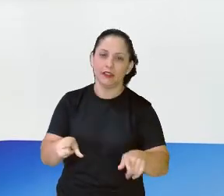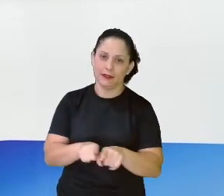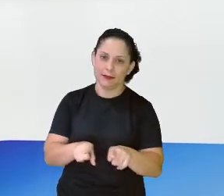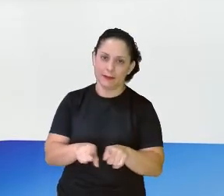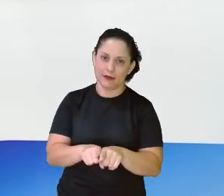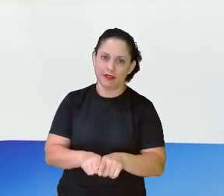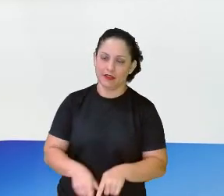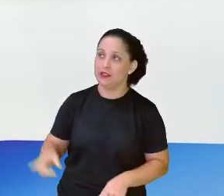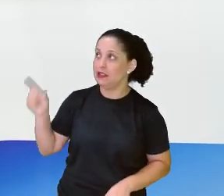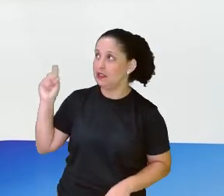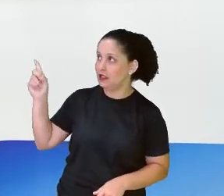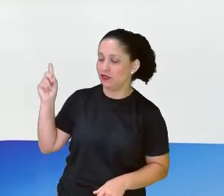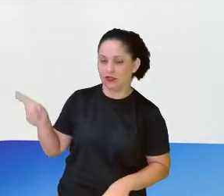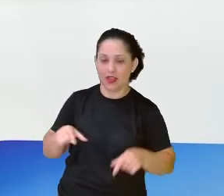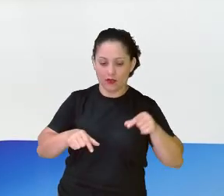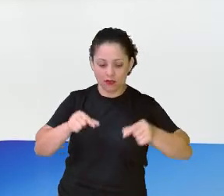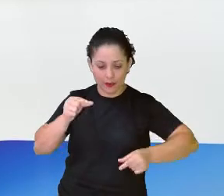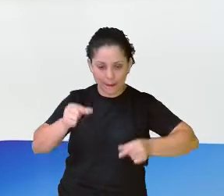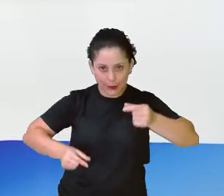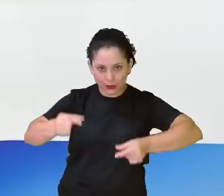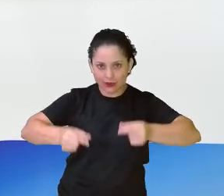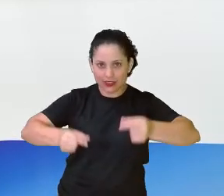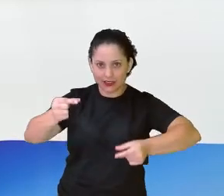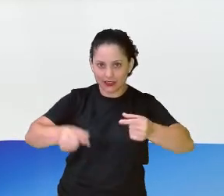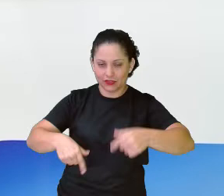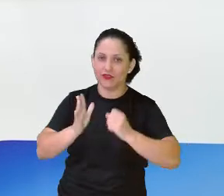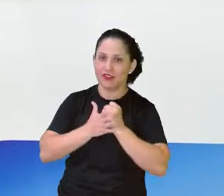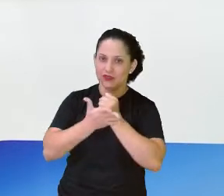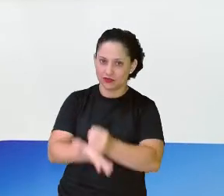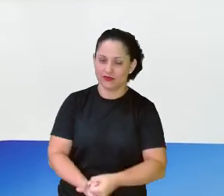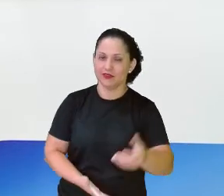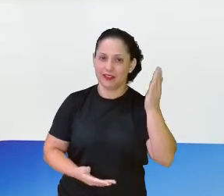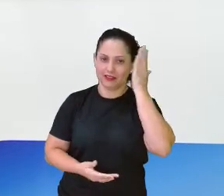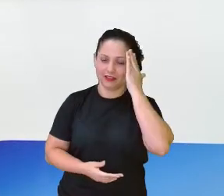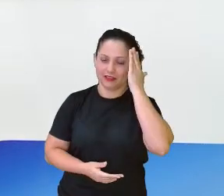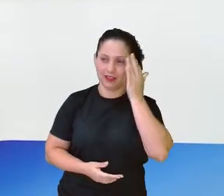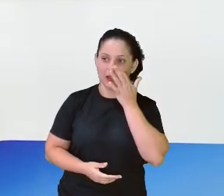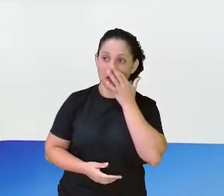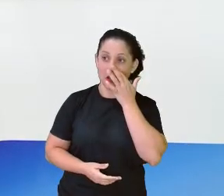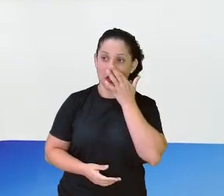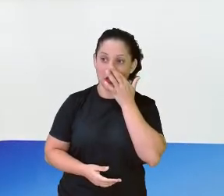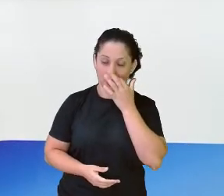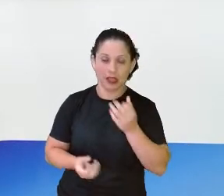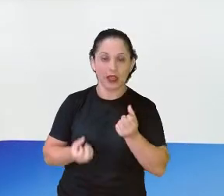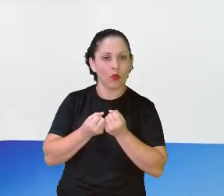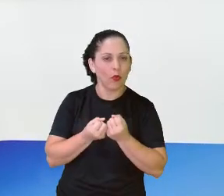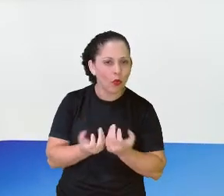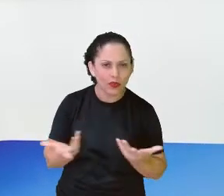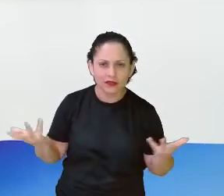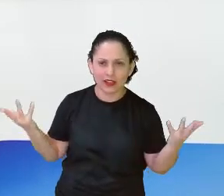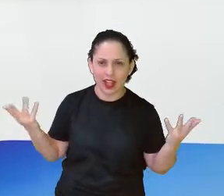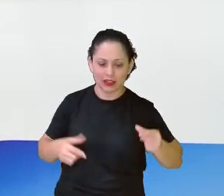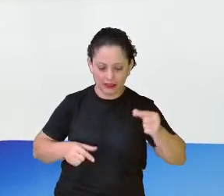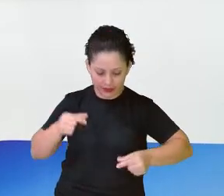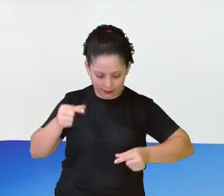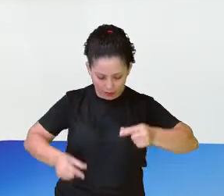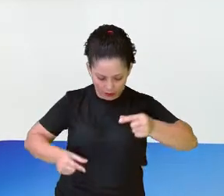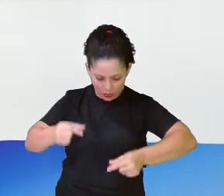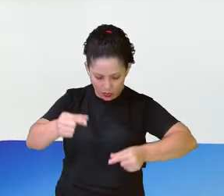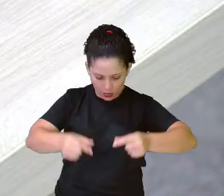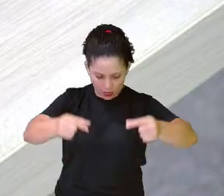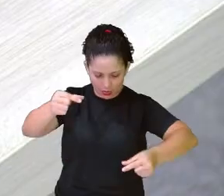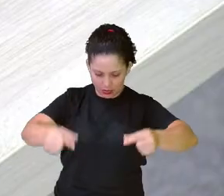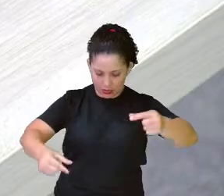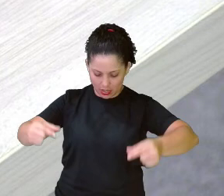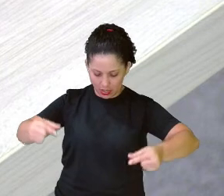vão ajudar a gente a entender isso. A minha quantidade total de bonecos aqui na minha